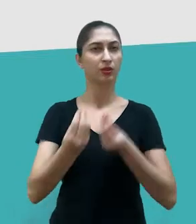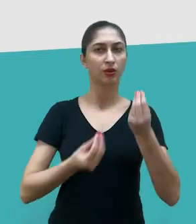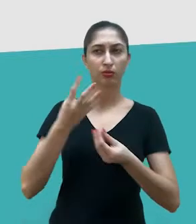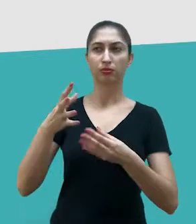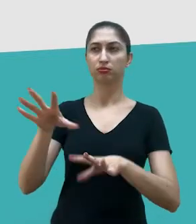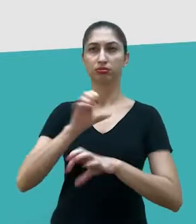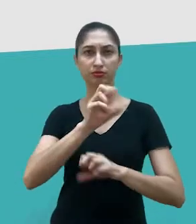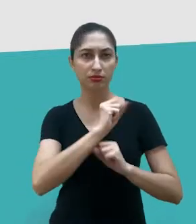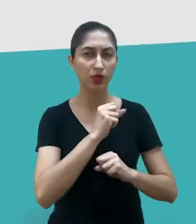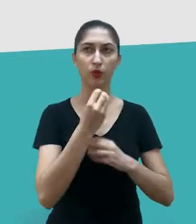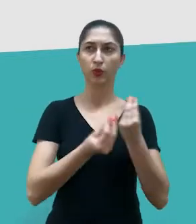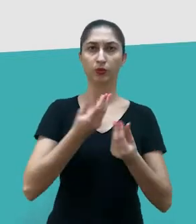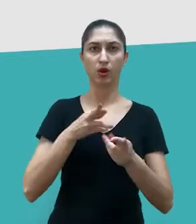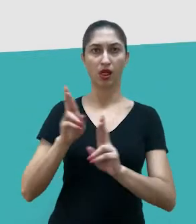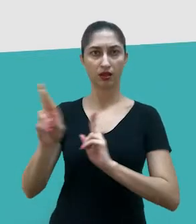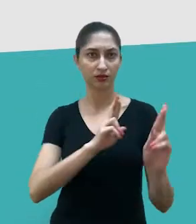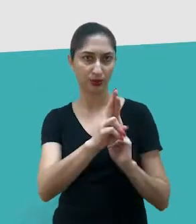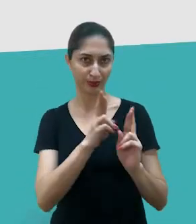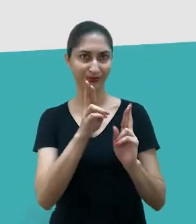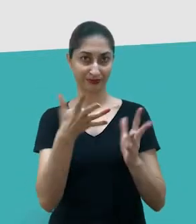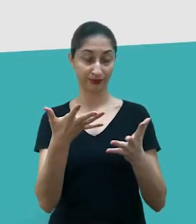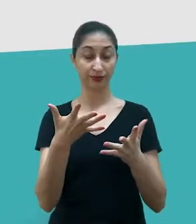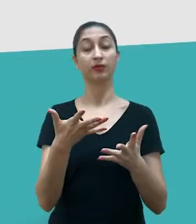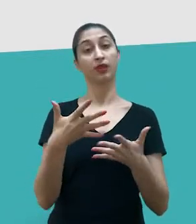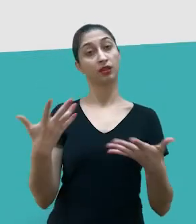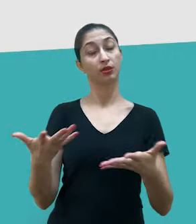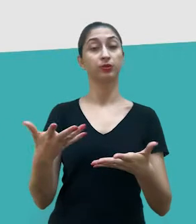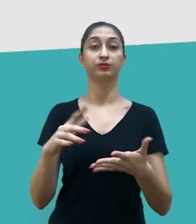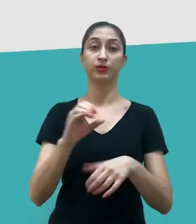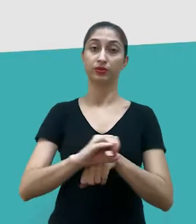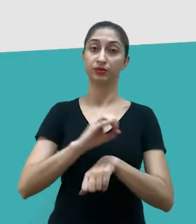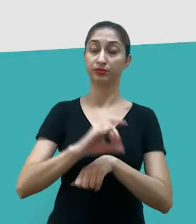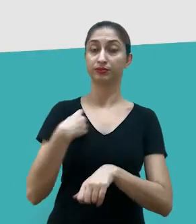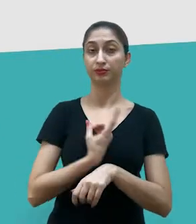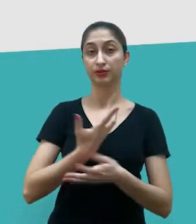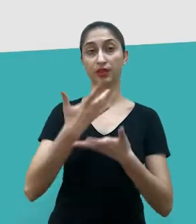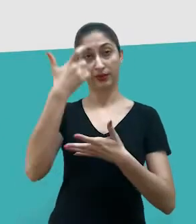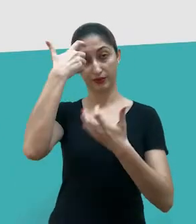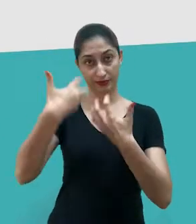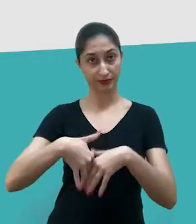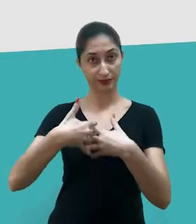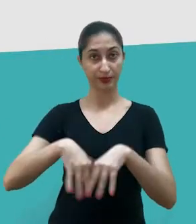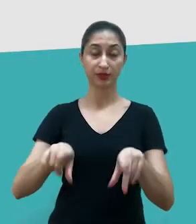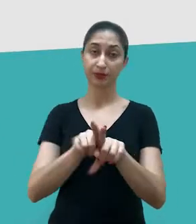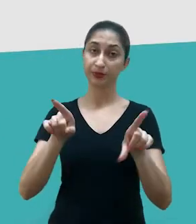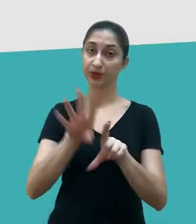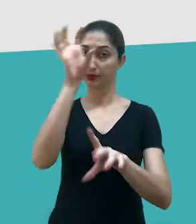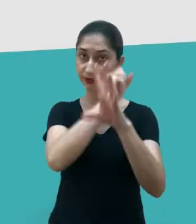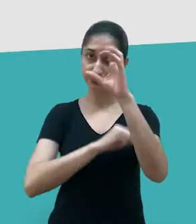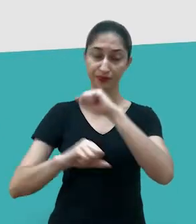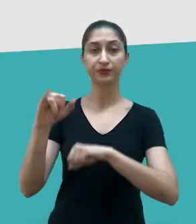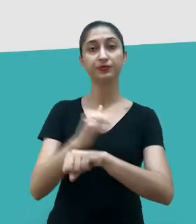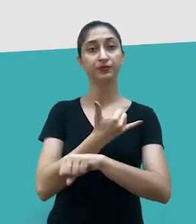nos relacionar. A ideia dessa oficina é não só pensarmos sobre isso, mas aprender